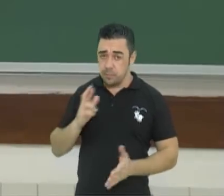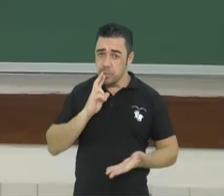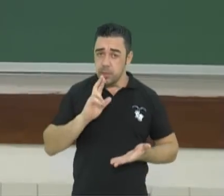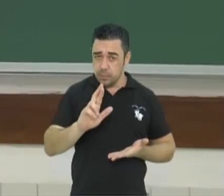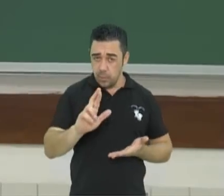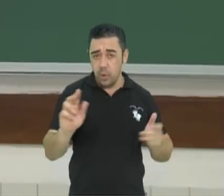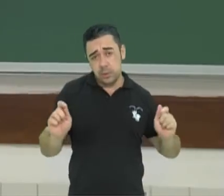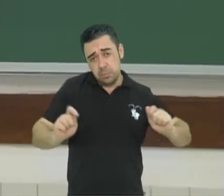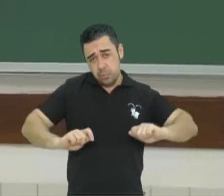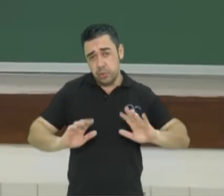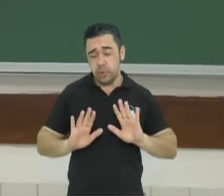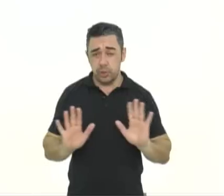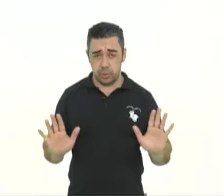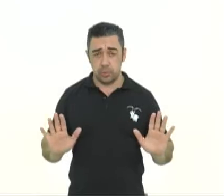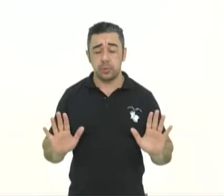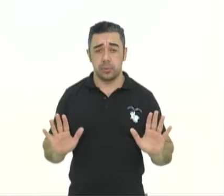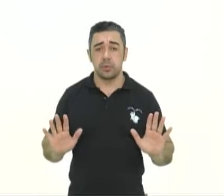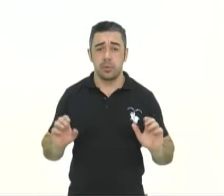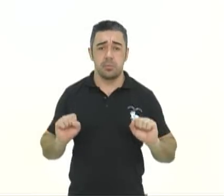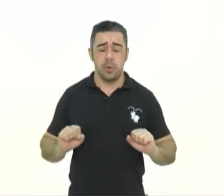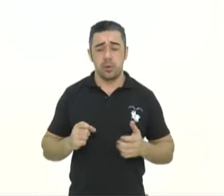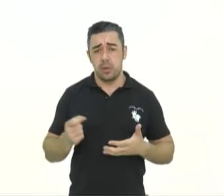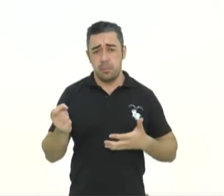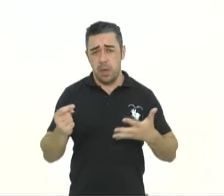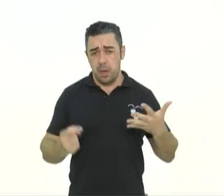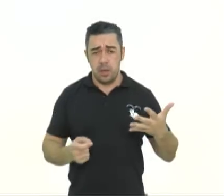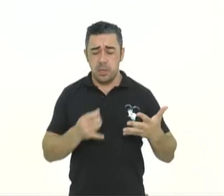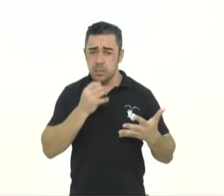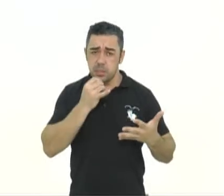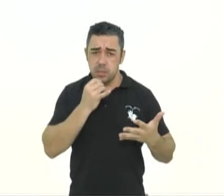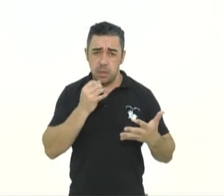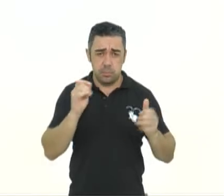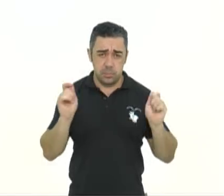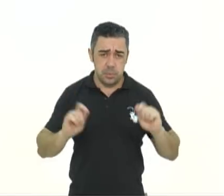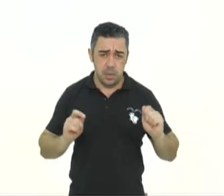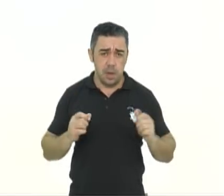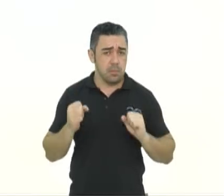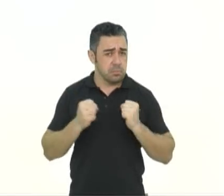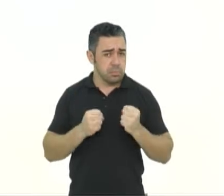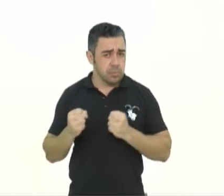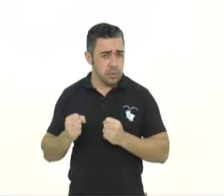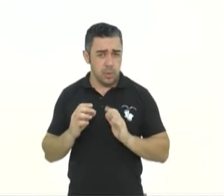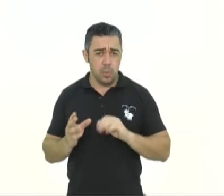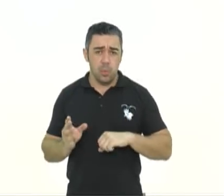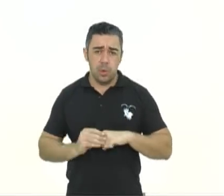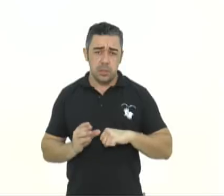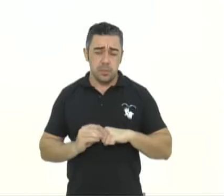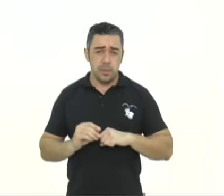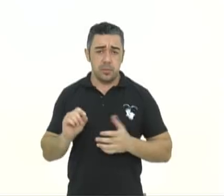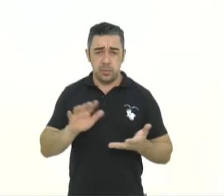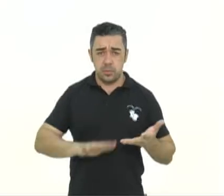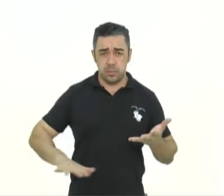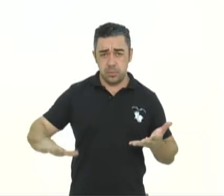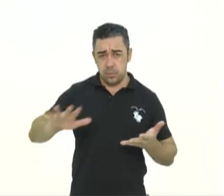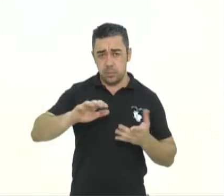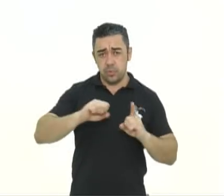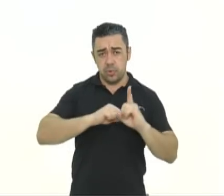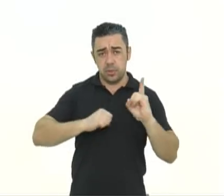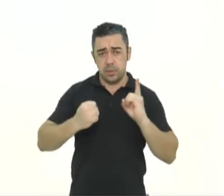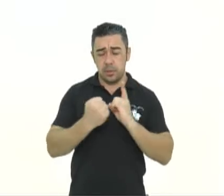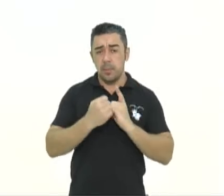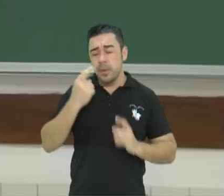resposta, uma possível resposta, né, que a gente pode citar vários exemplos de poder e conhecimento científico na sociedade, mas vamos pensar na questão